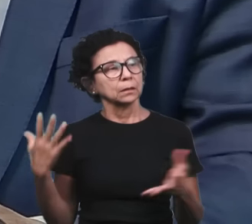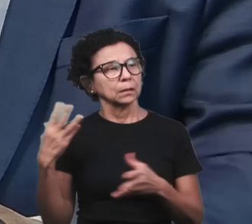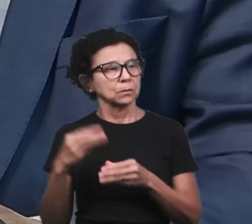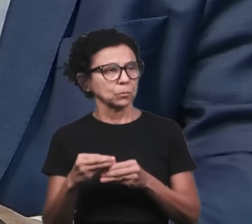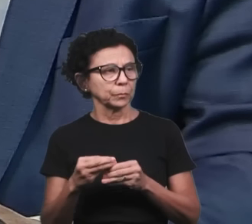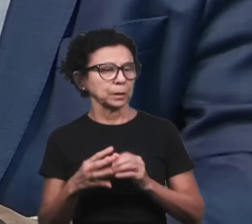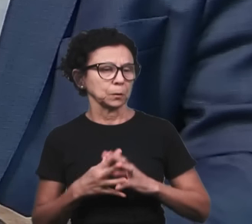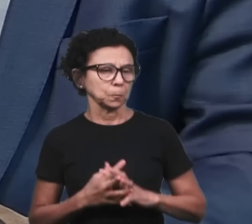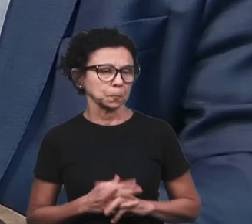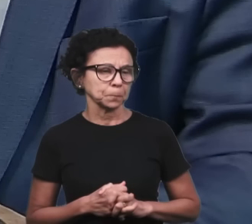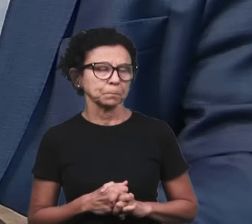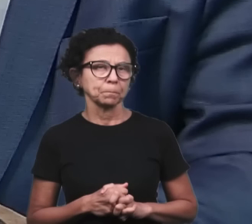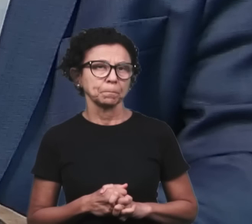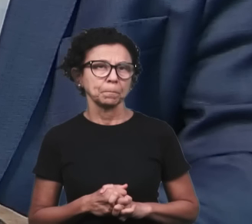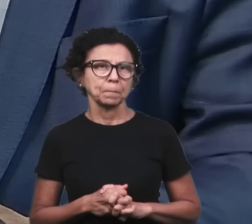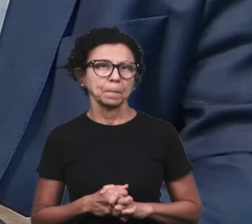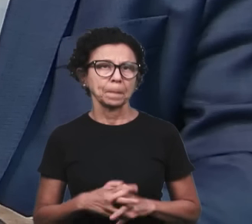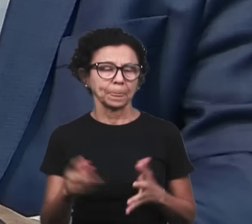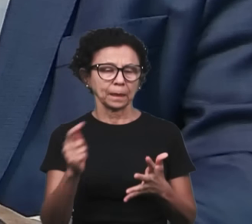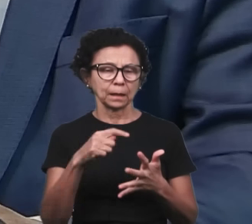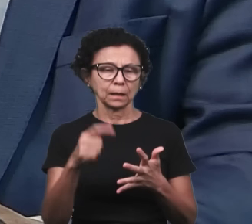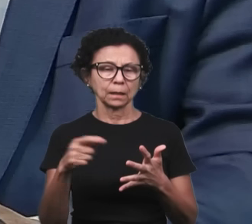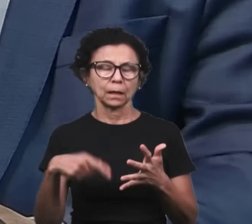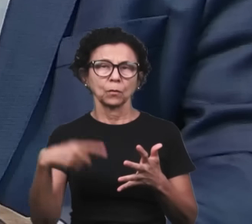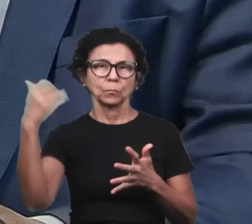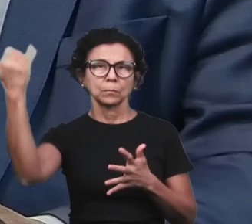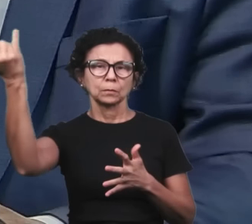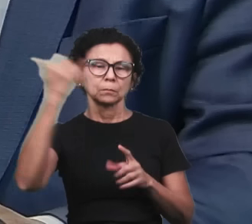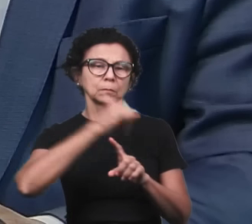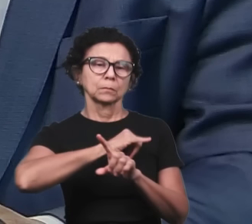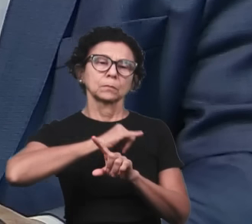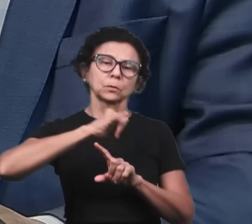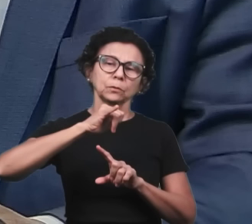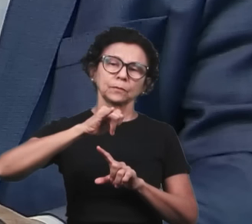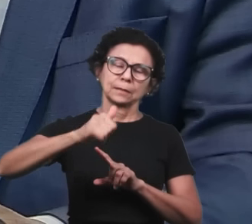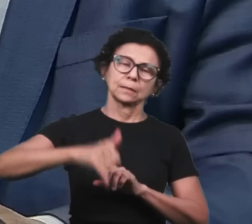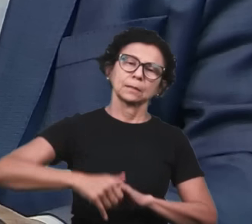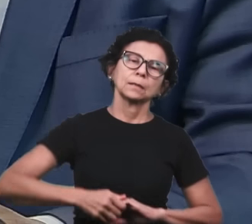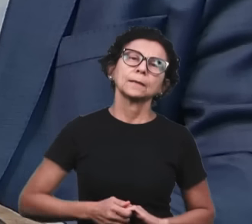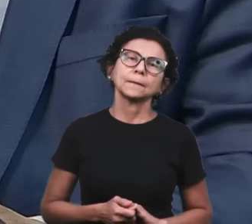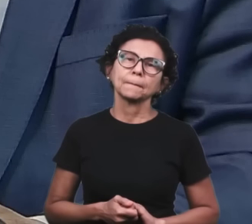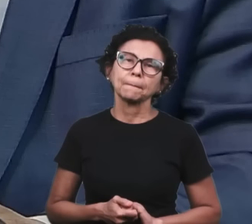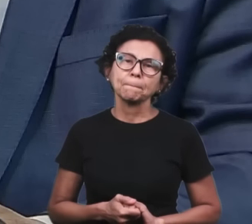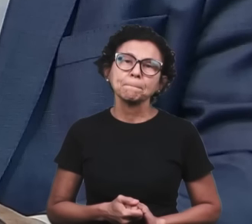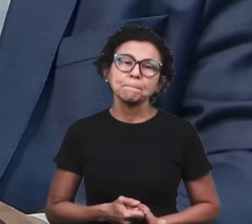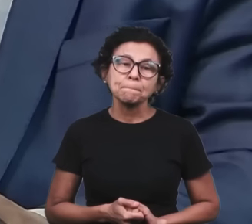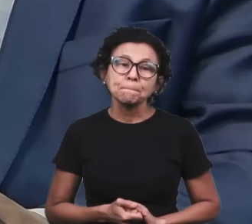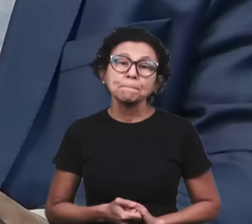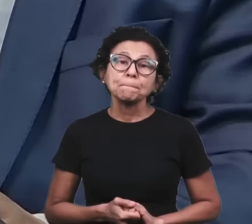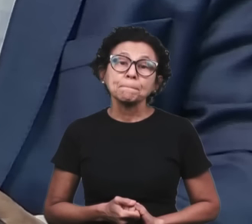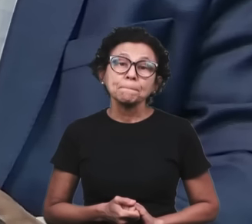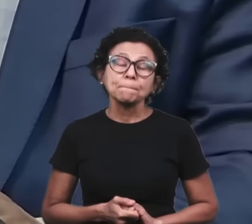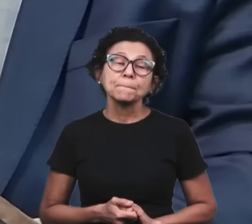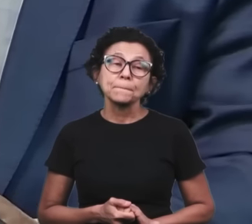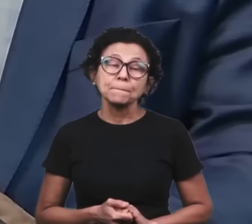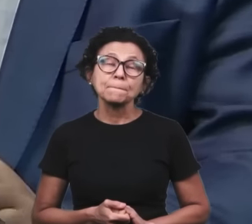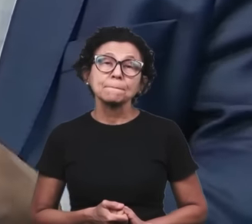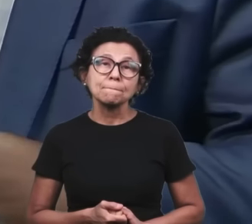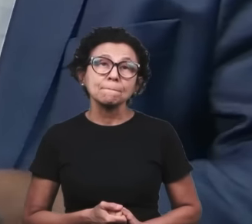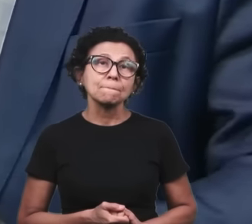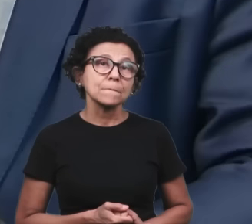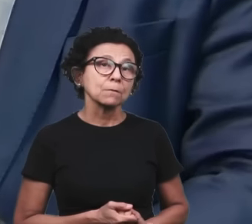as profecias serviram como alento e esperança, né? Porque ainda que ainda não tivessem